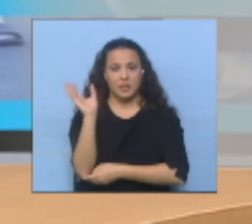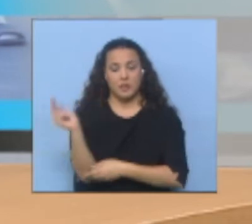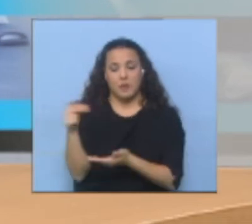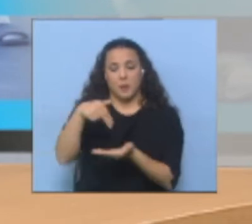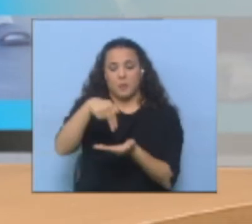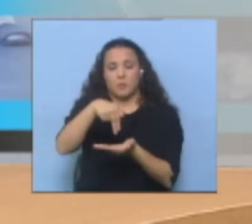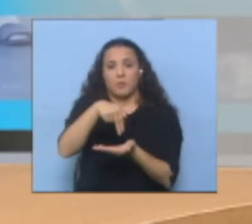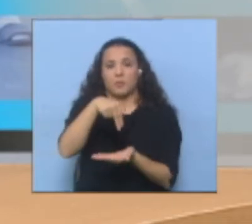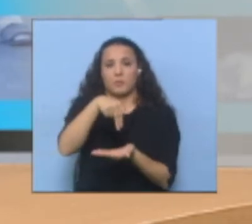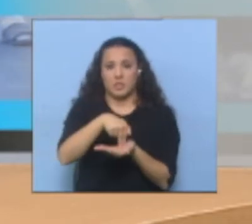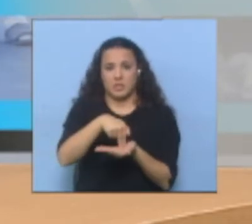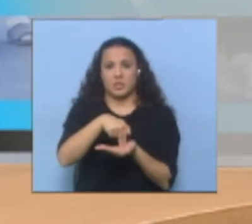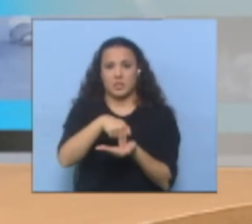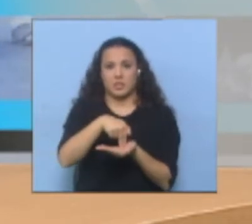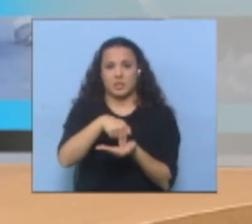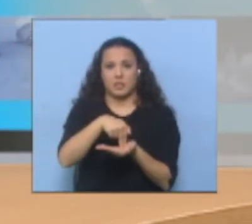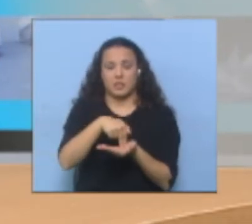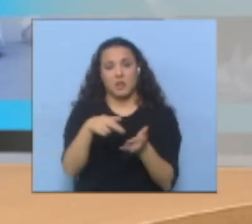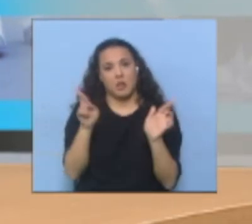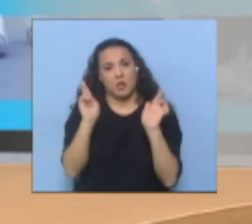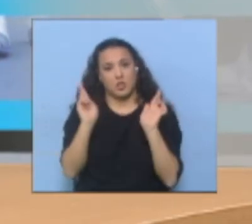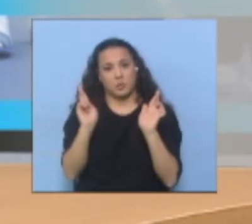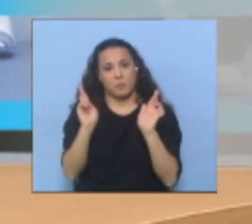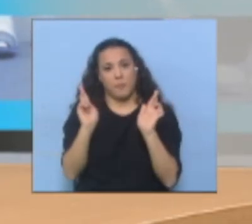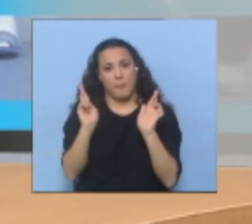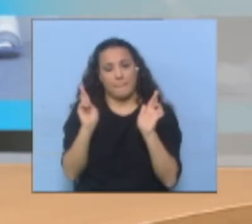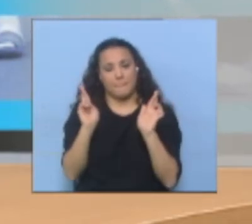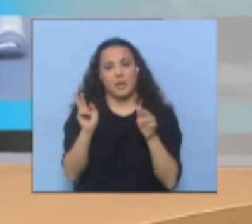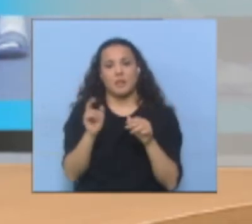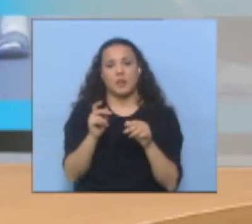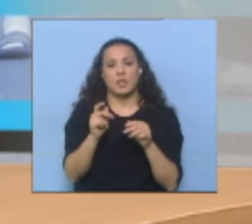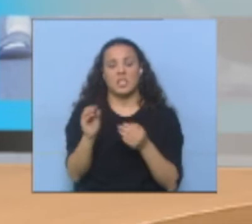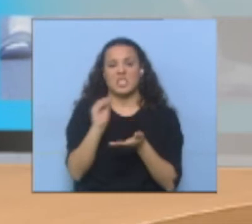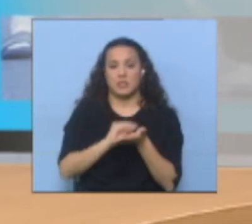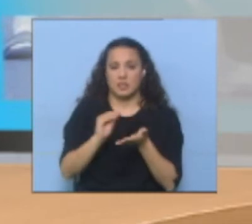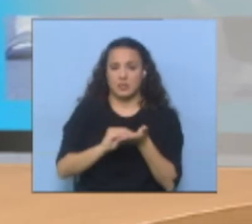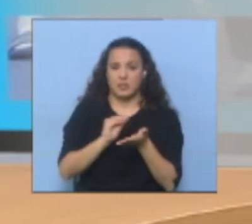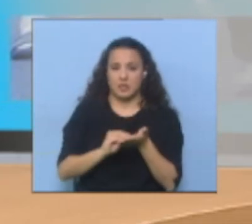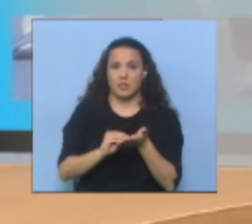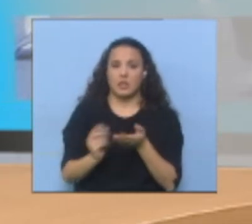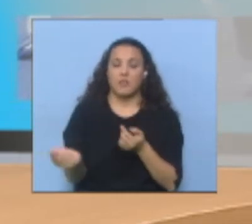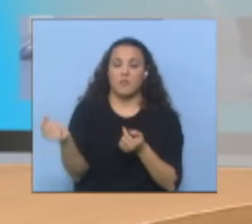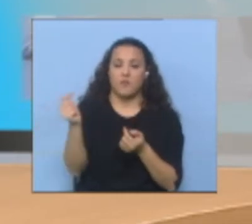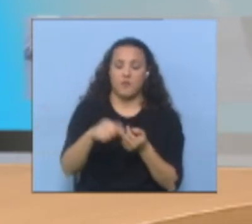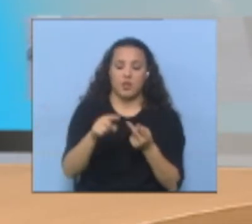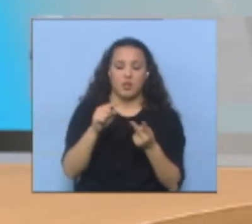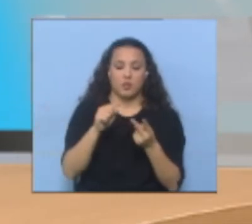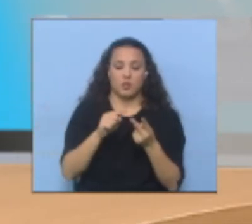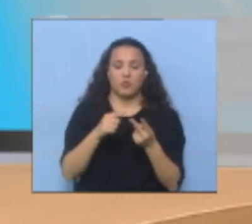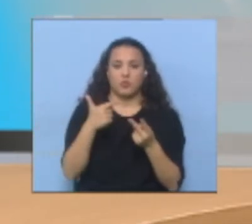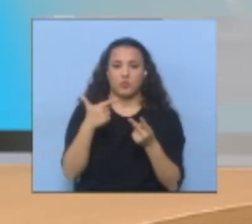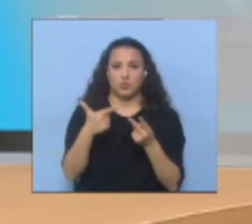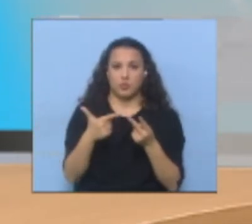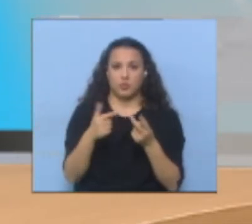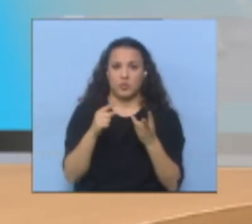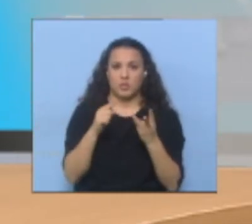institucional. Esperamos ter entre nós a Secretária de Estado do Turismo, o Presidente do Turismo de Portugal, o Presidente do Turismo do Centro, os